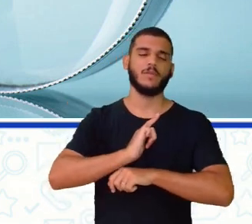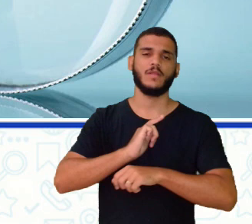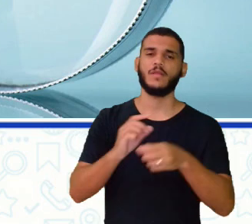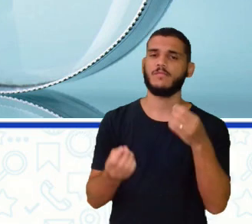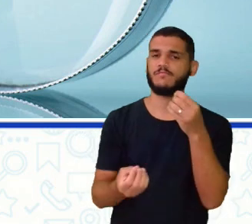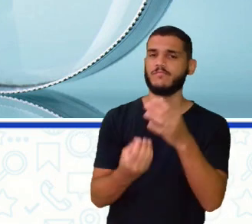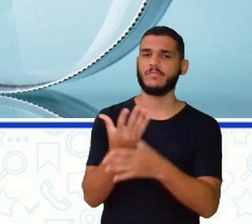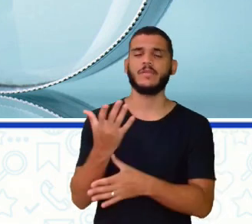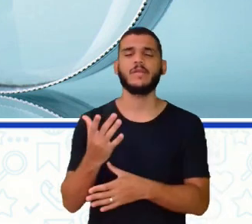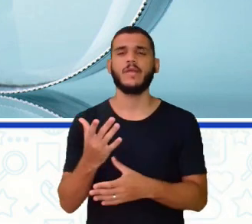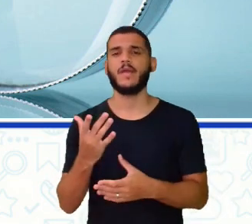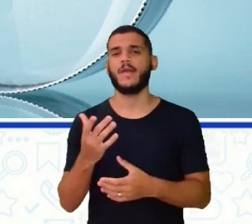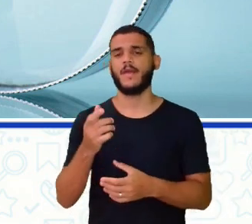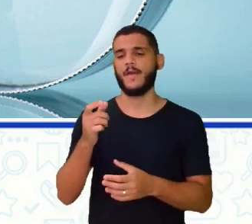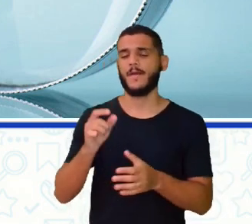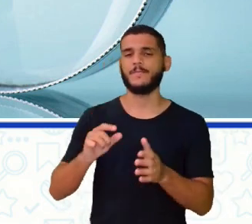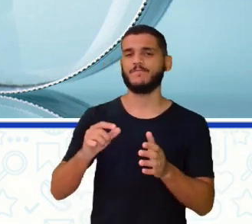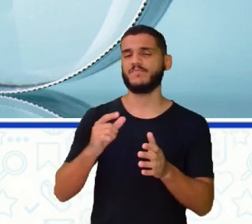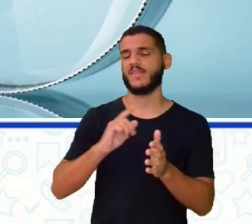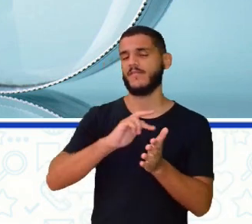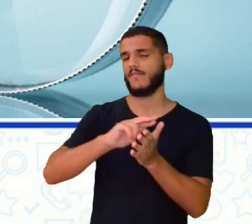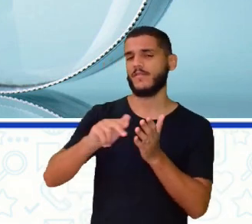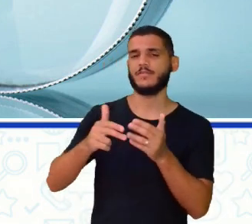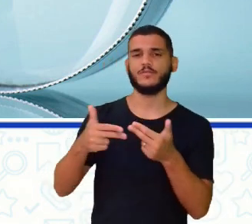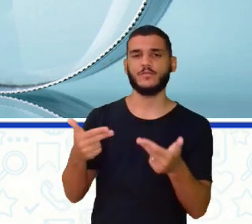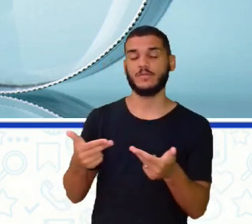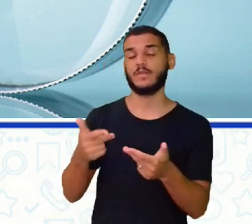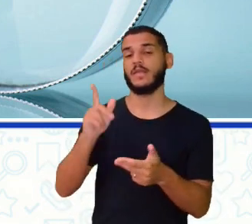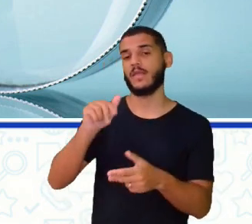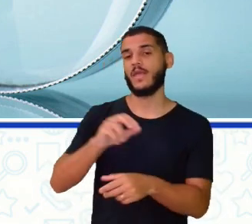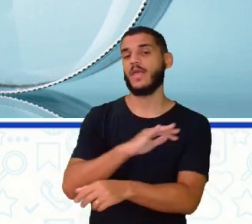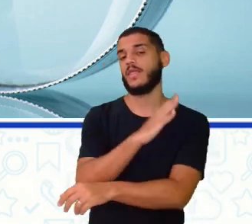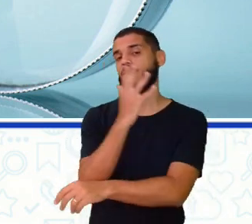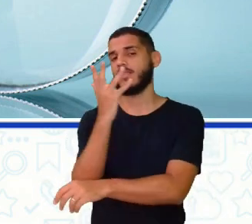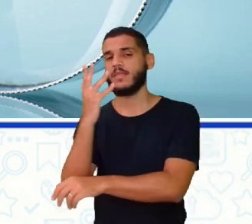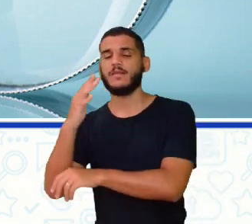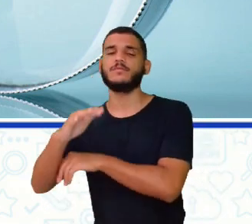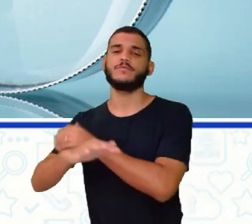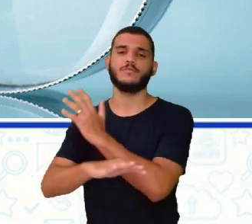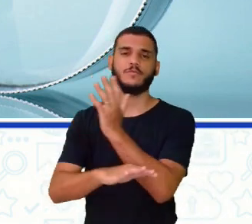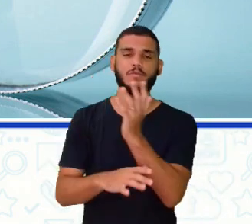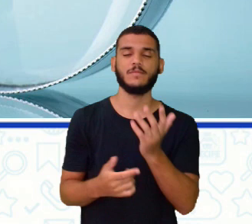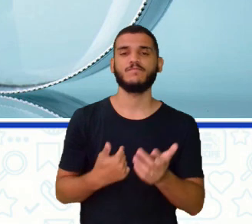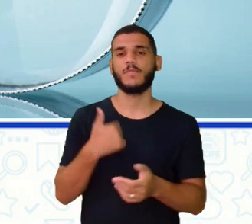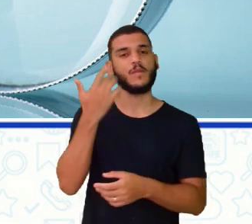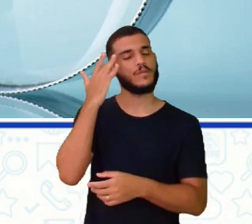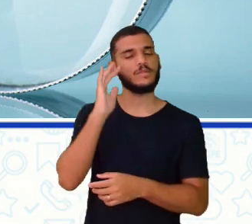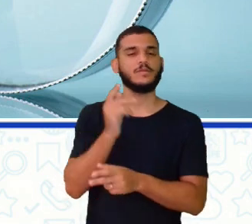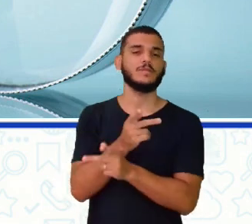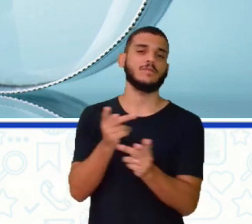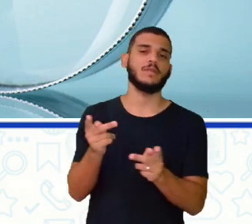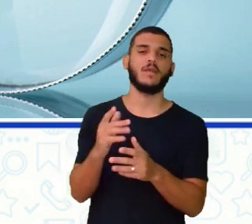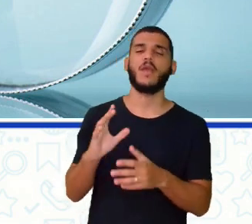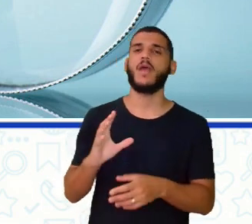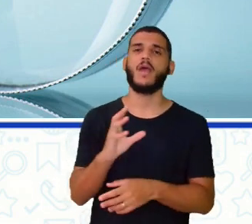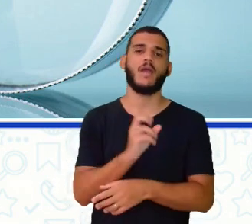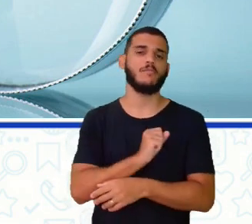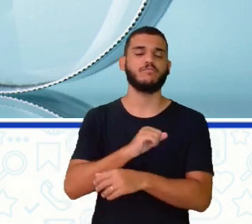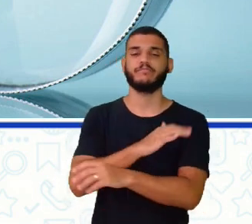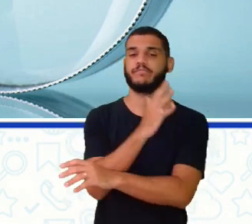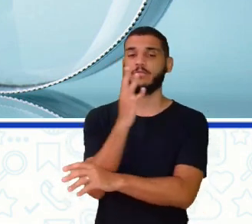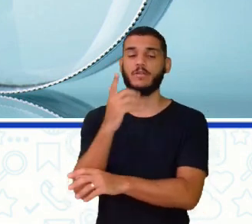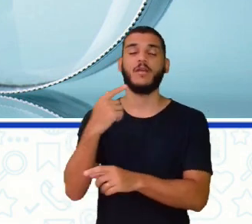criar versos, que é a natureza, minha gente. Eu não sei se vocês são amantes da natureza, eu sou. Adoro